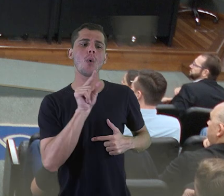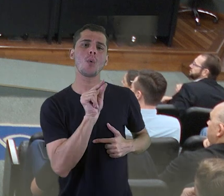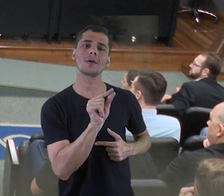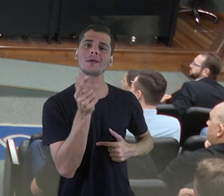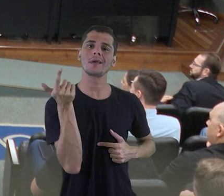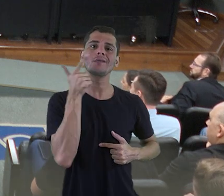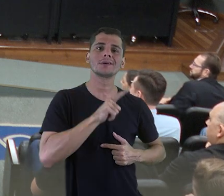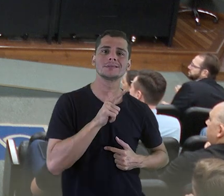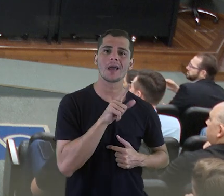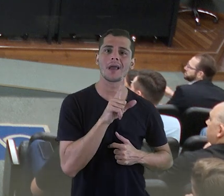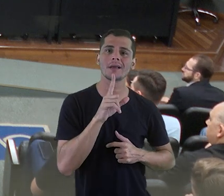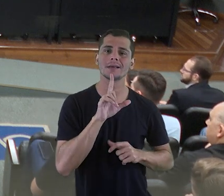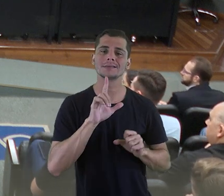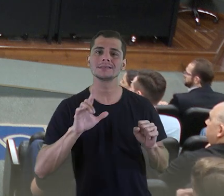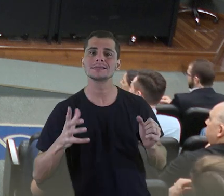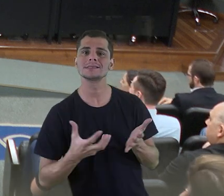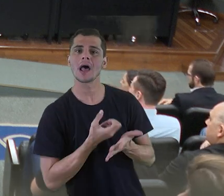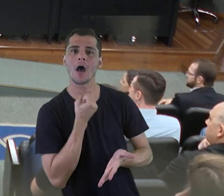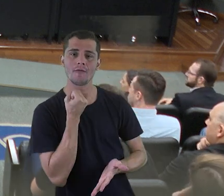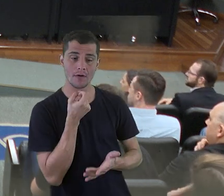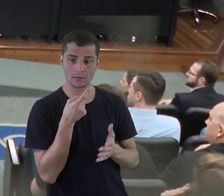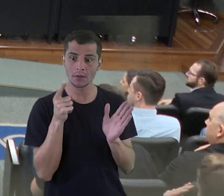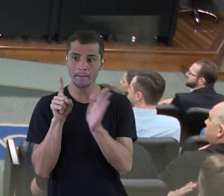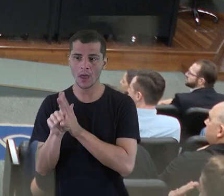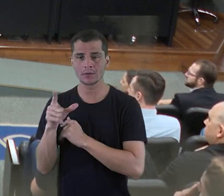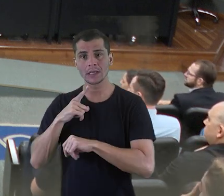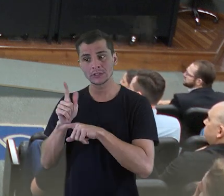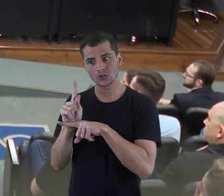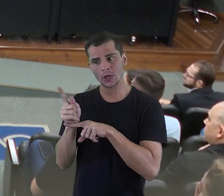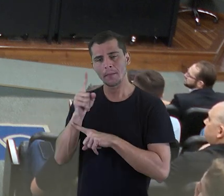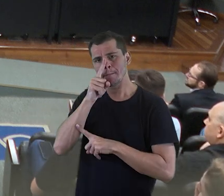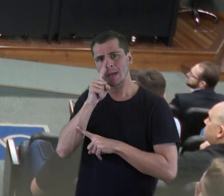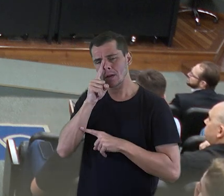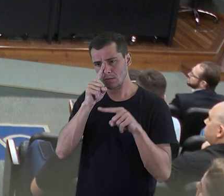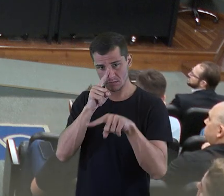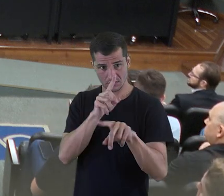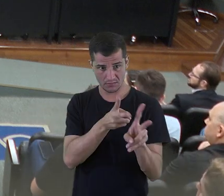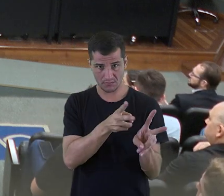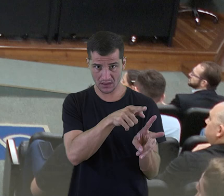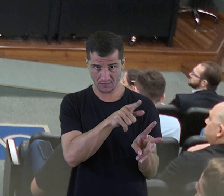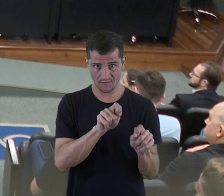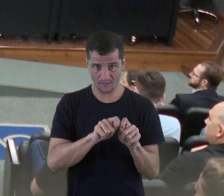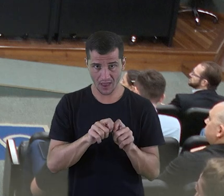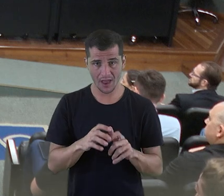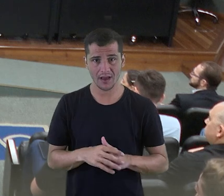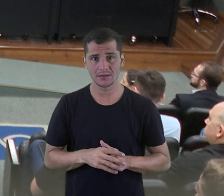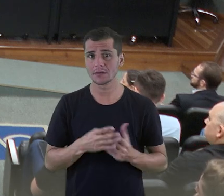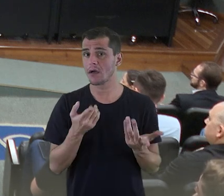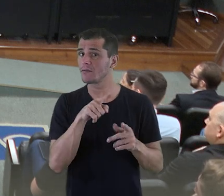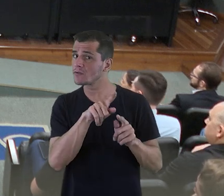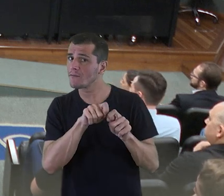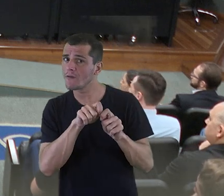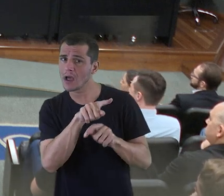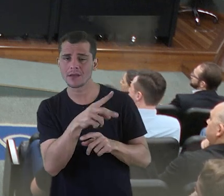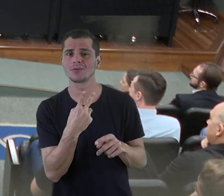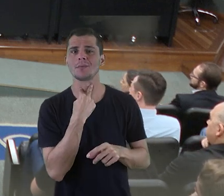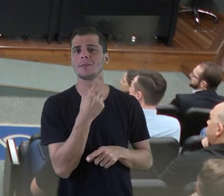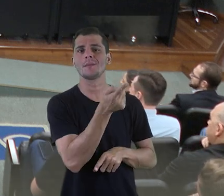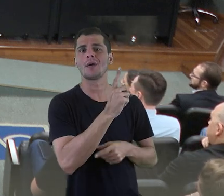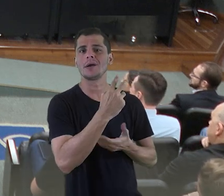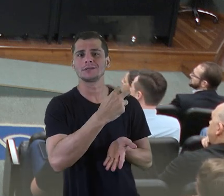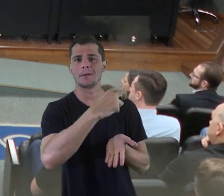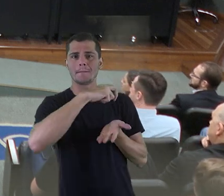você faria você não pode me punir a Assembleia precisa dizer isso em relação a LGPD eu gerenciei meu risco eu me omiti eu não me omiti